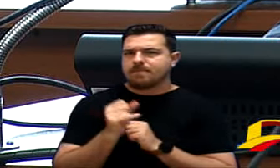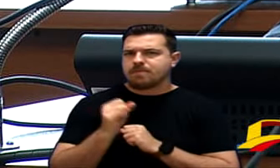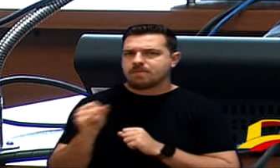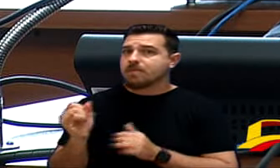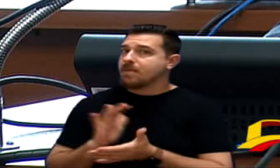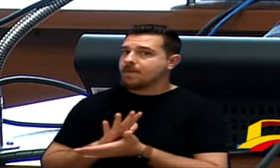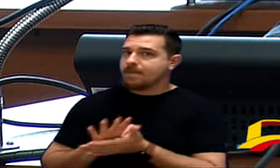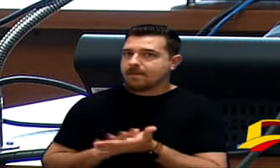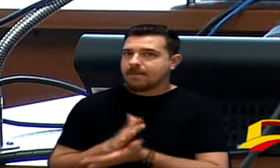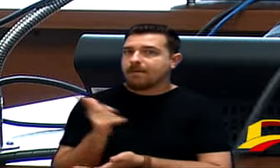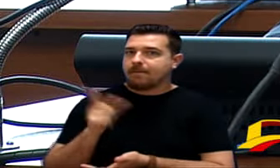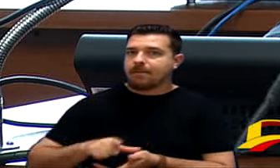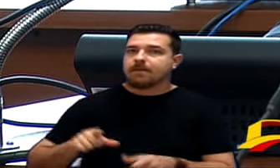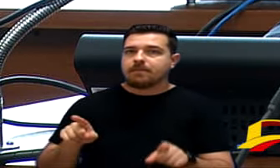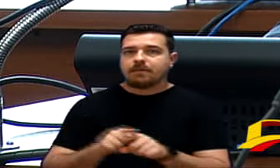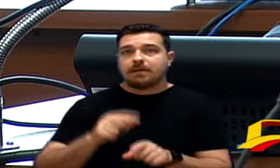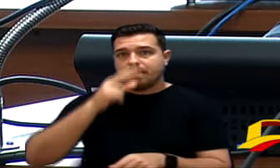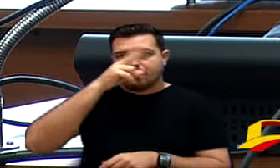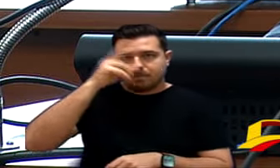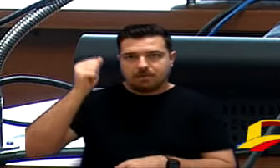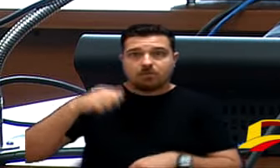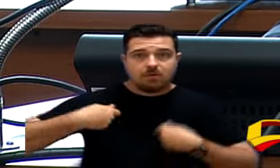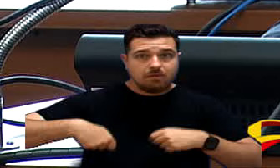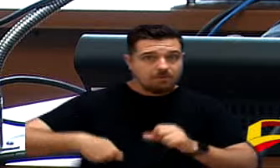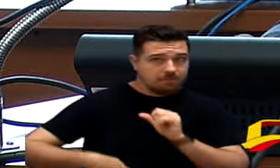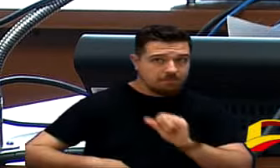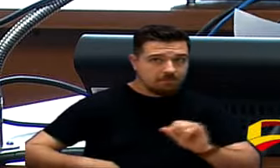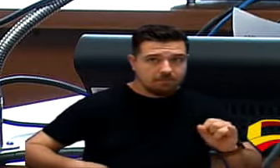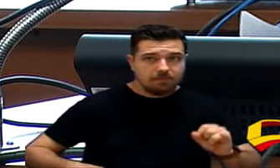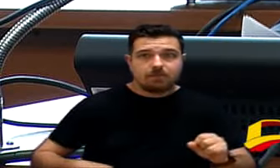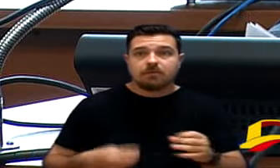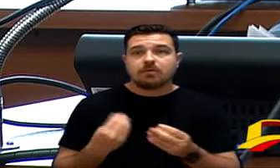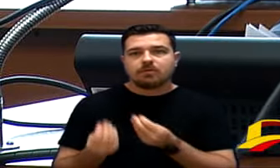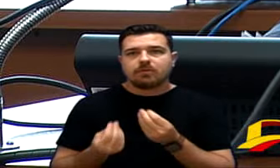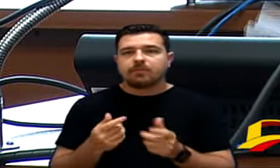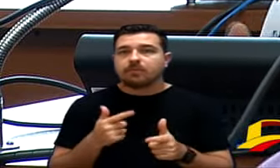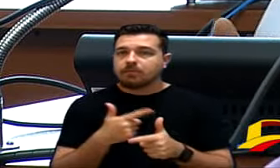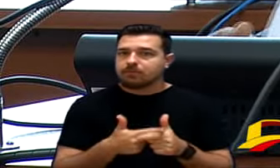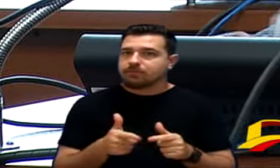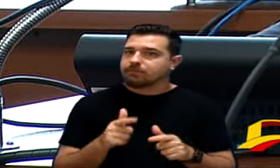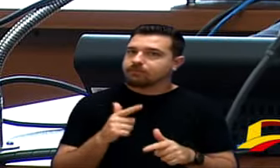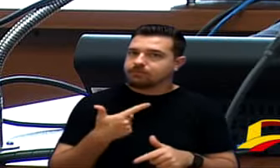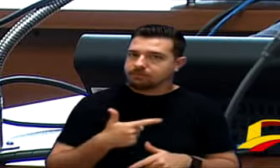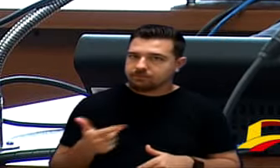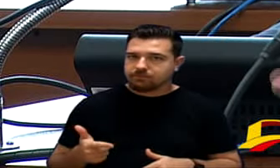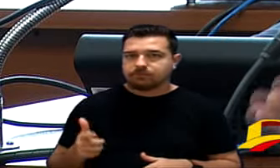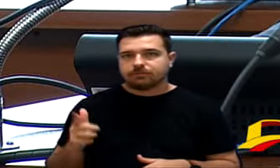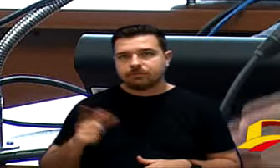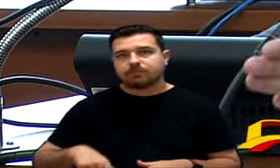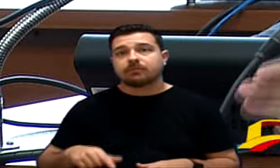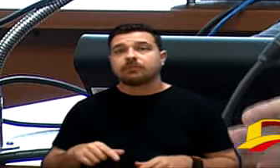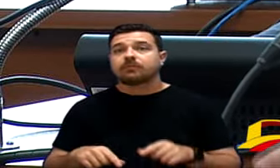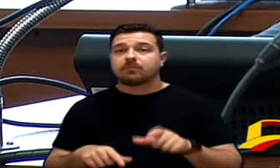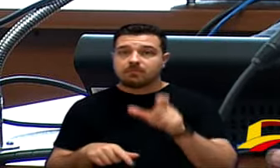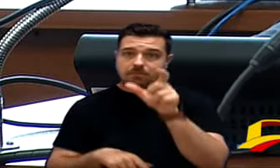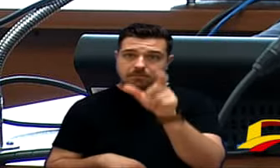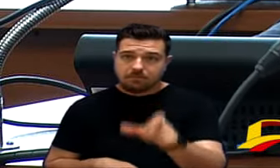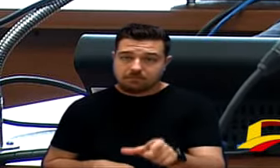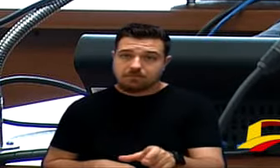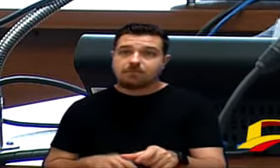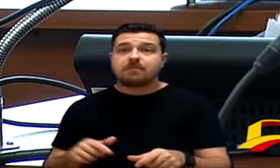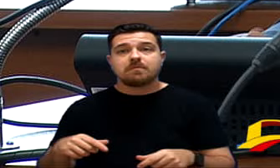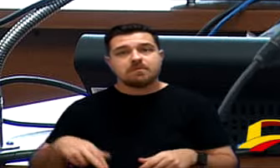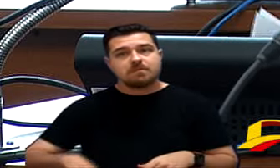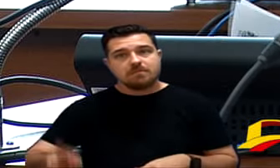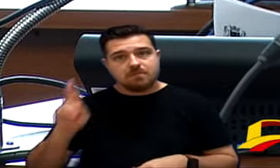feito ou a prefeitura mesmo que tá fazendo esse comunicado para que não haja esse problema para que o sindicato também tenha essa